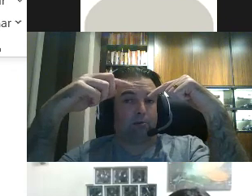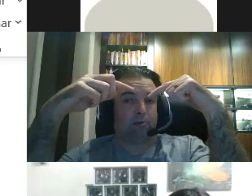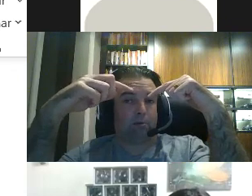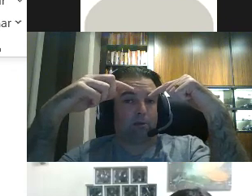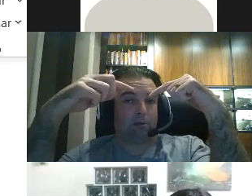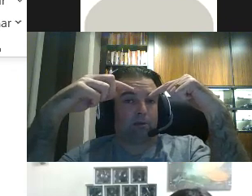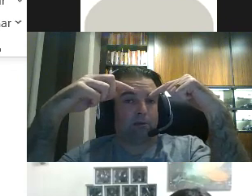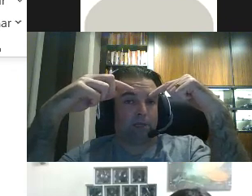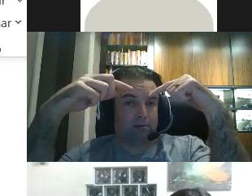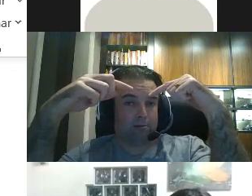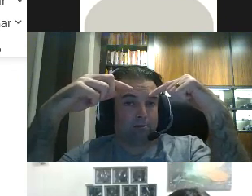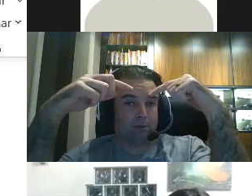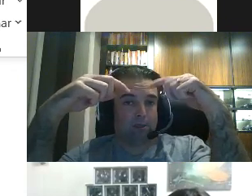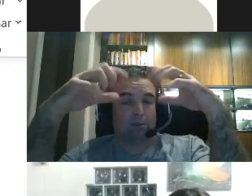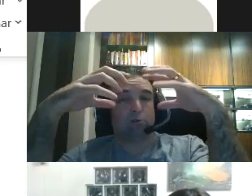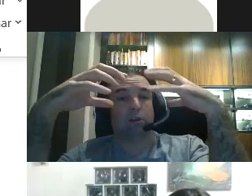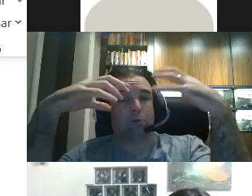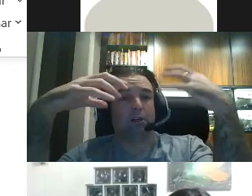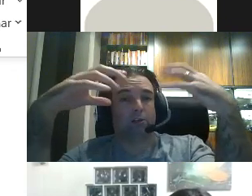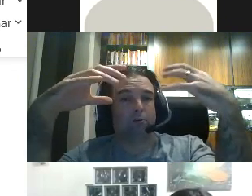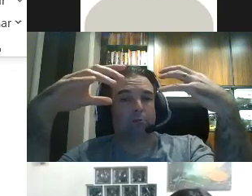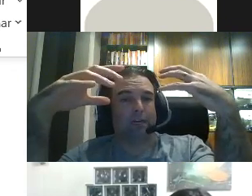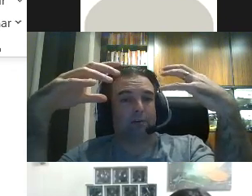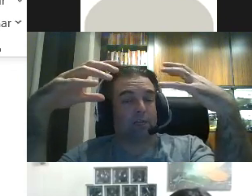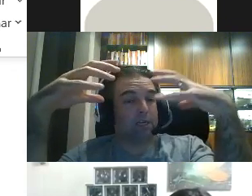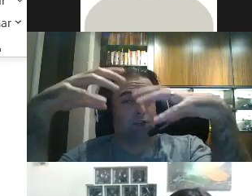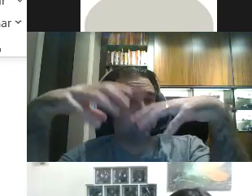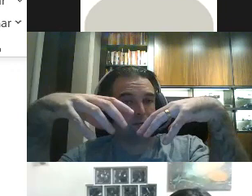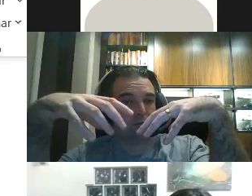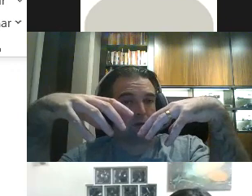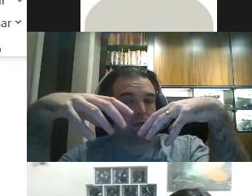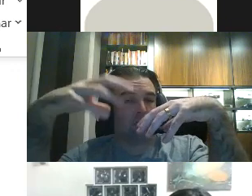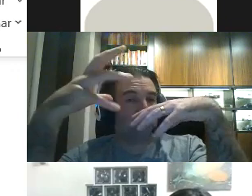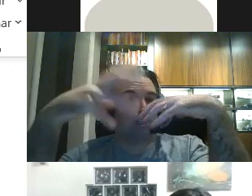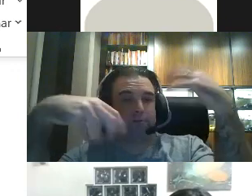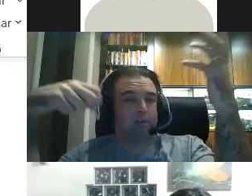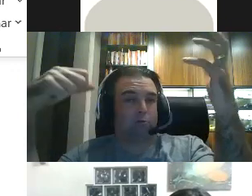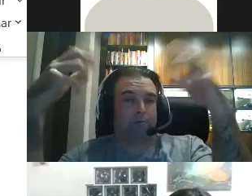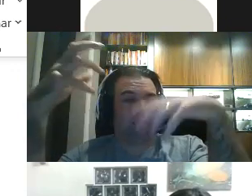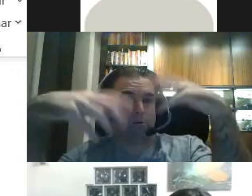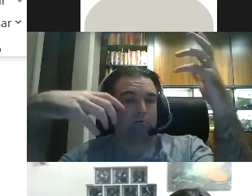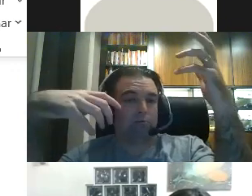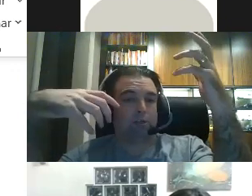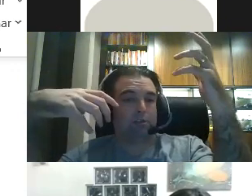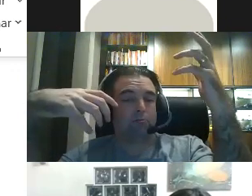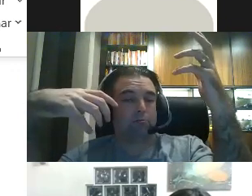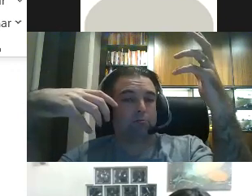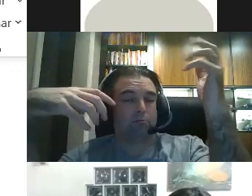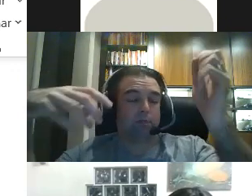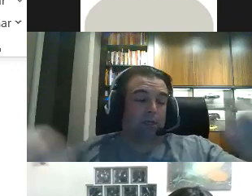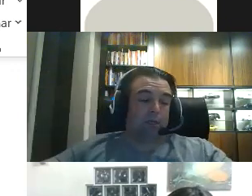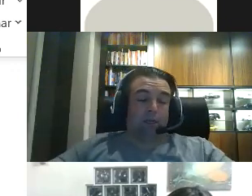anteparo, certo? Então eu tenho um grande volume de água que não chega no solo, não chega a virar escoamento nem infiltração.